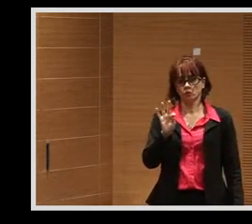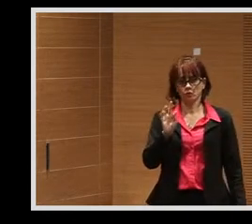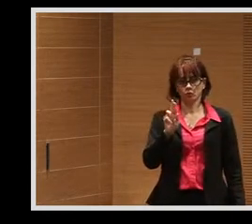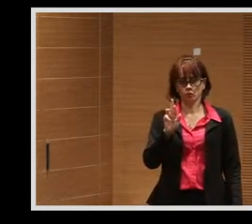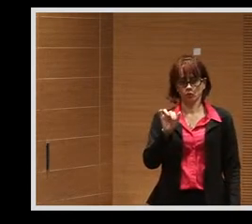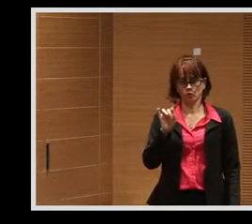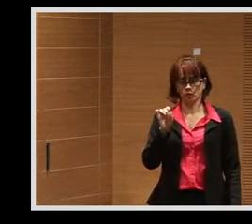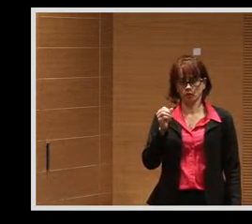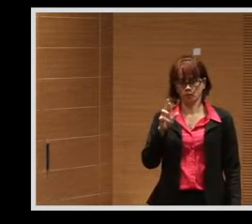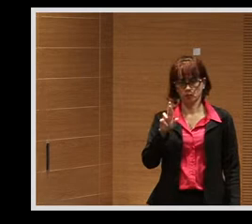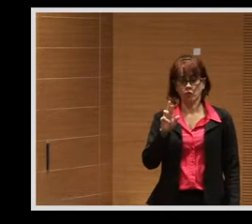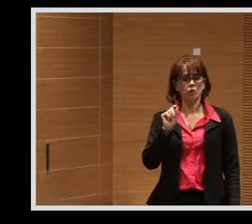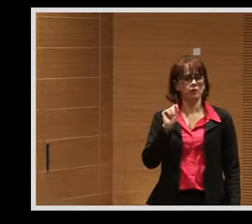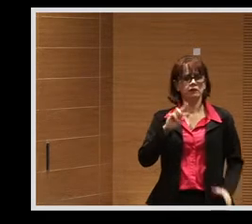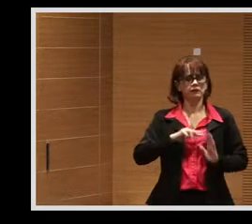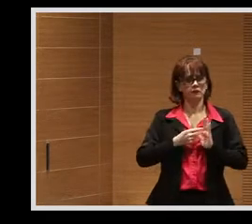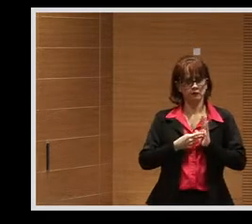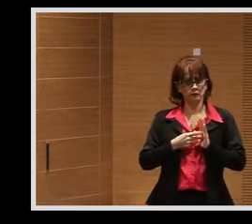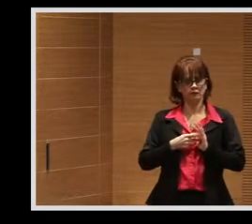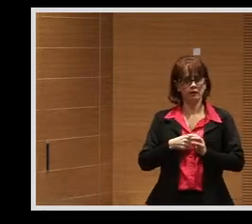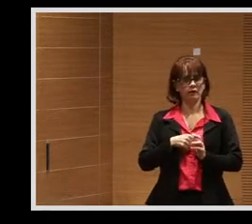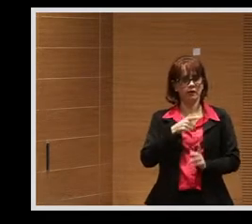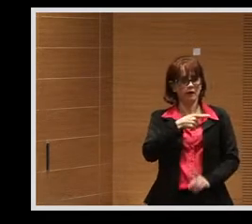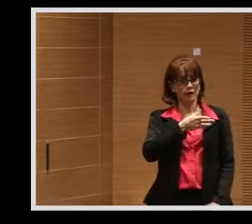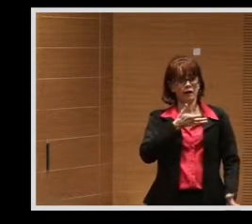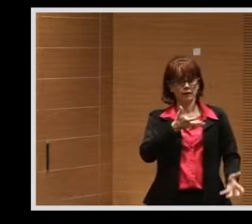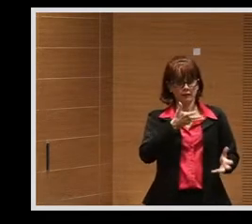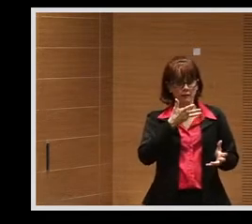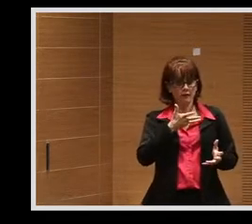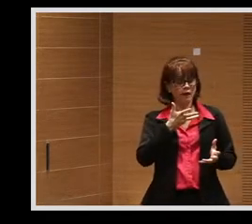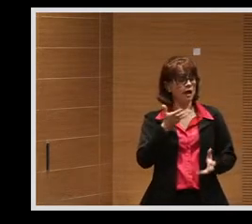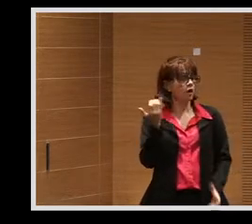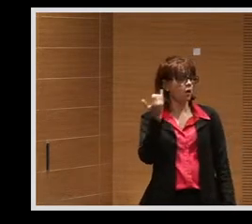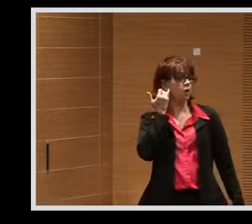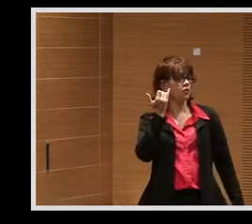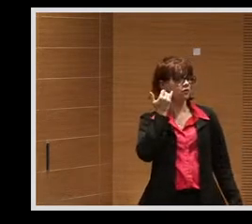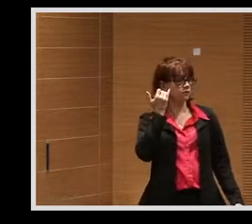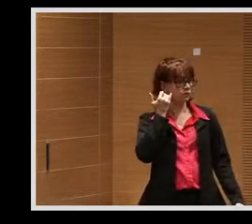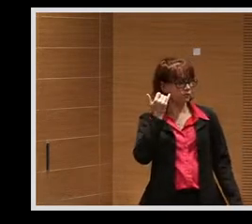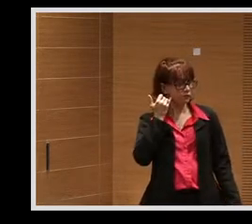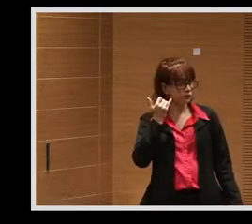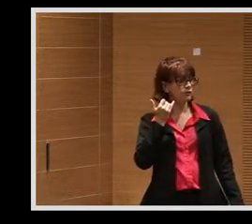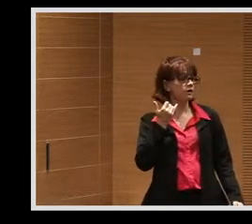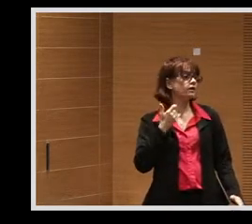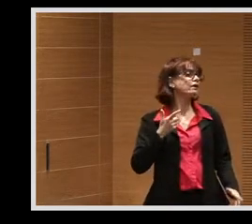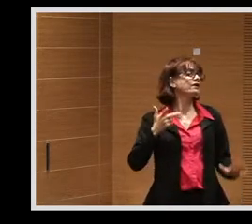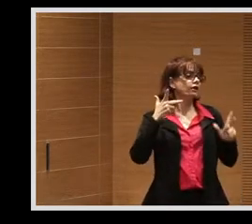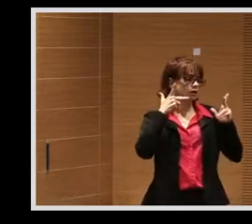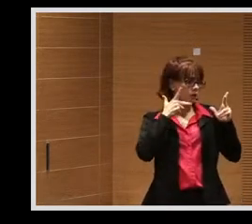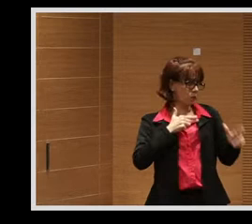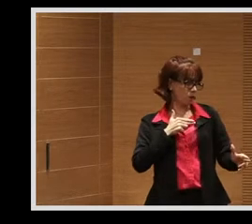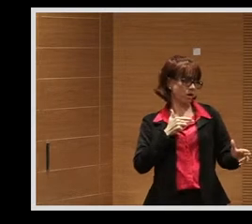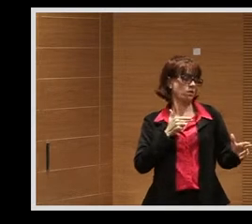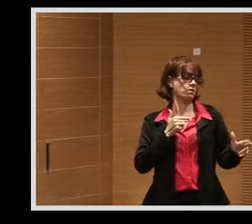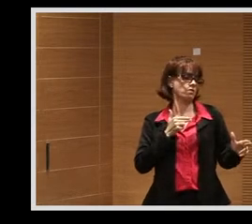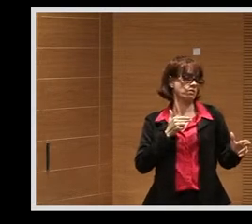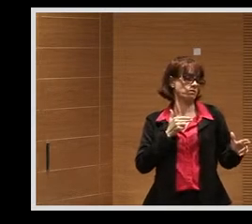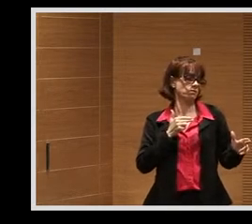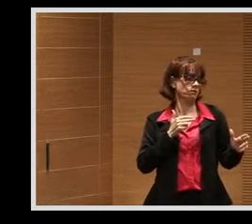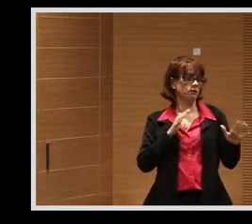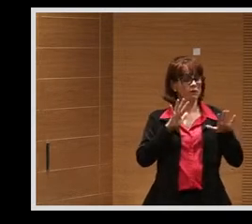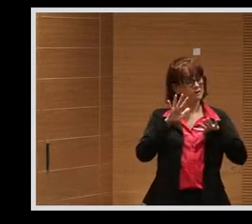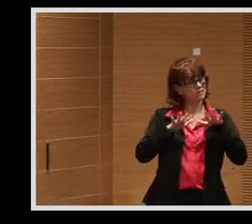falar aquilo que ele quer ouvir. E, muitas vezes, as nossas entrevistas, as nossas